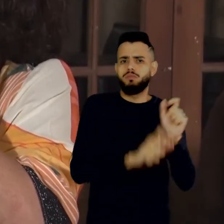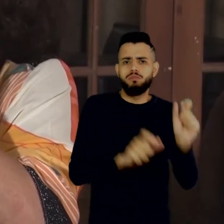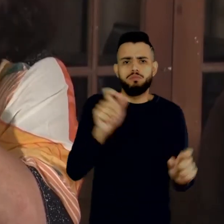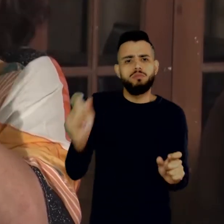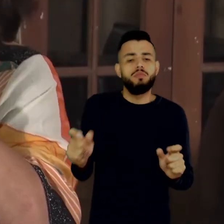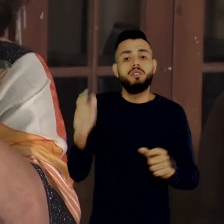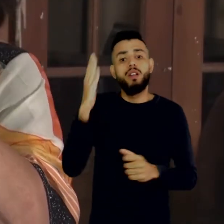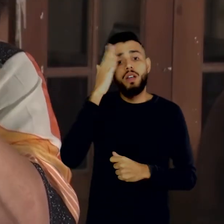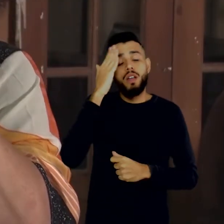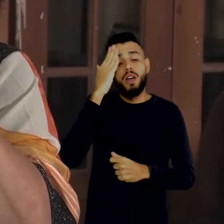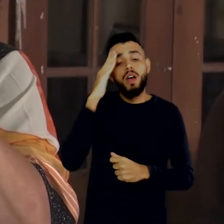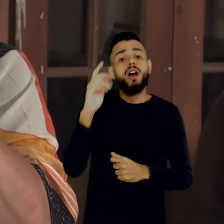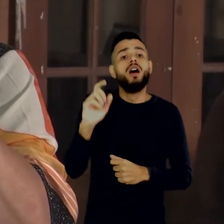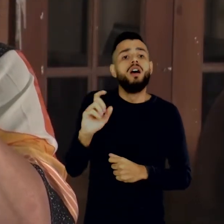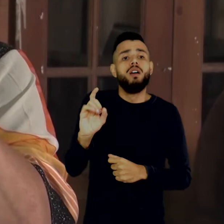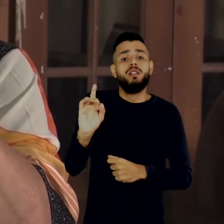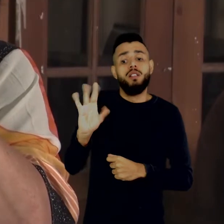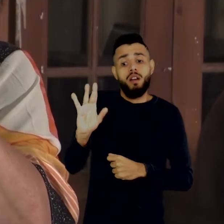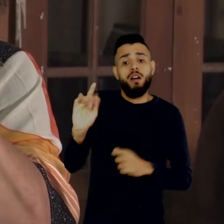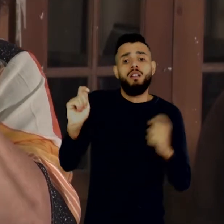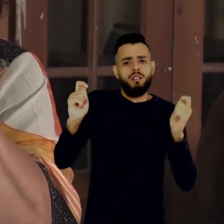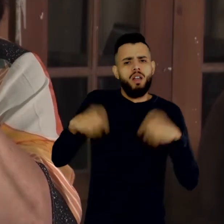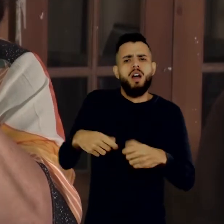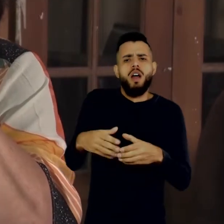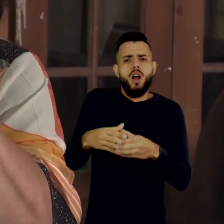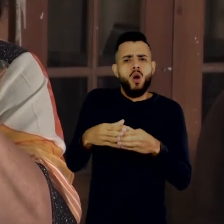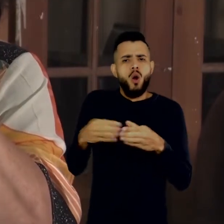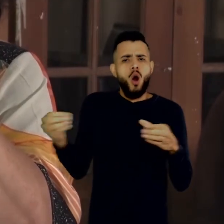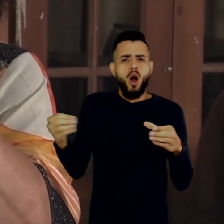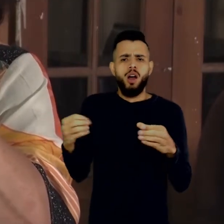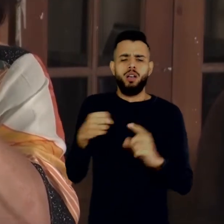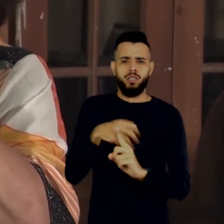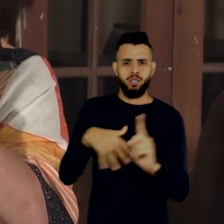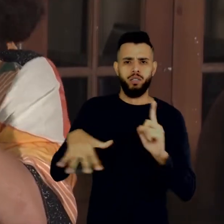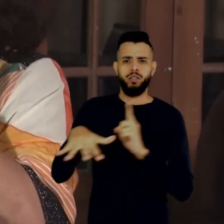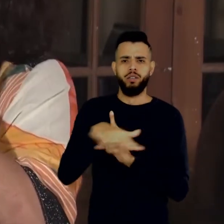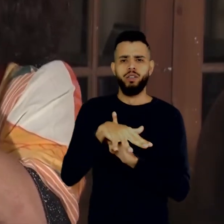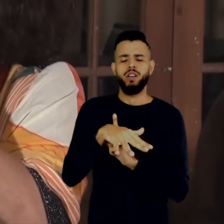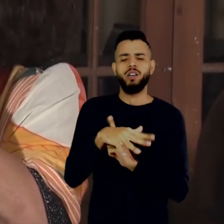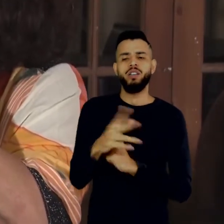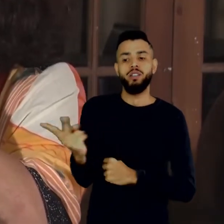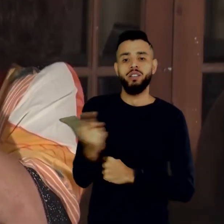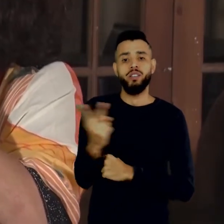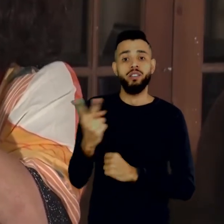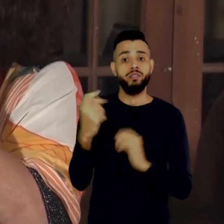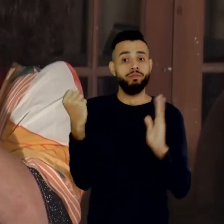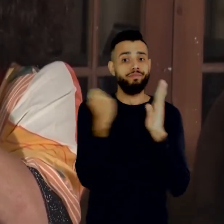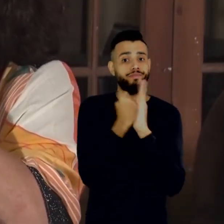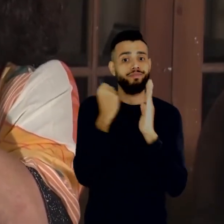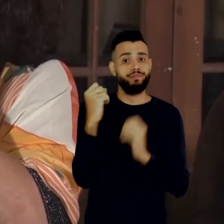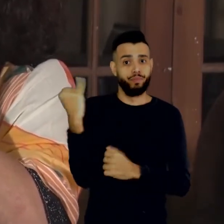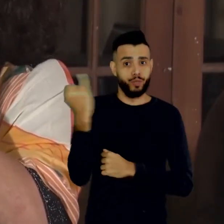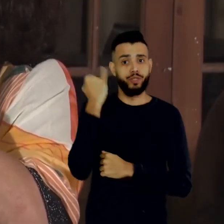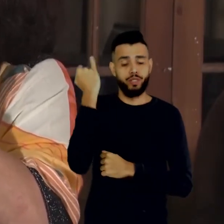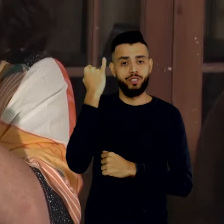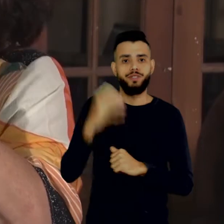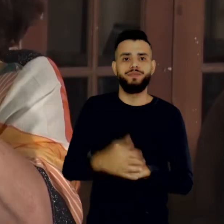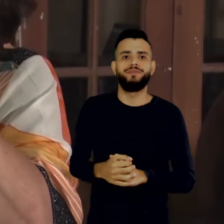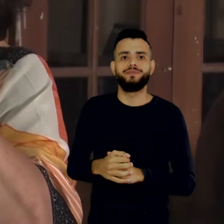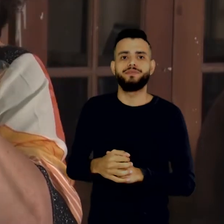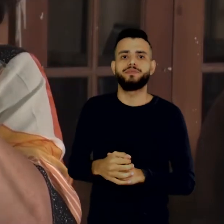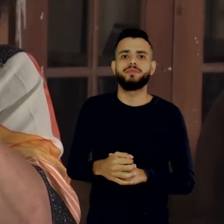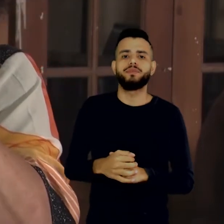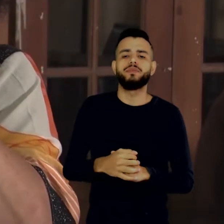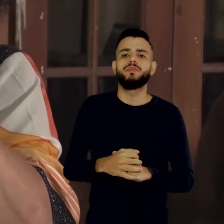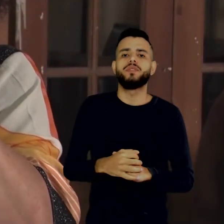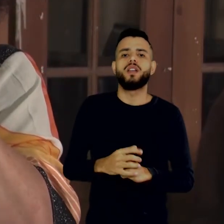entendimento de que bastam cotas sociais, né? Então, aqui eu acho que a gente tem dois pontos importantes, né? Tanto essa redução